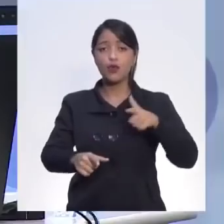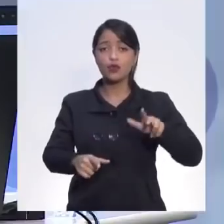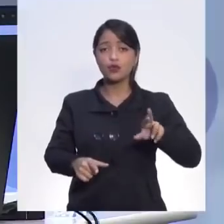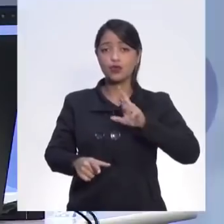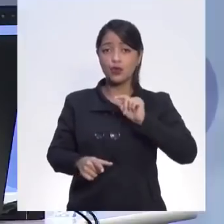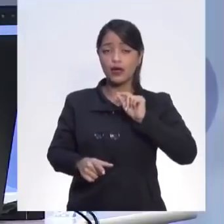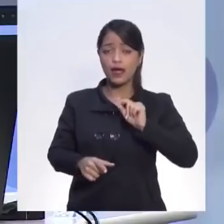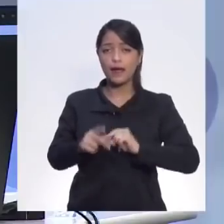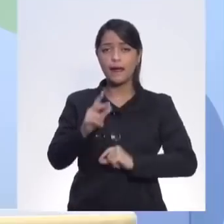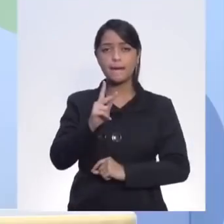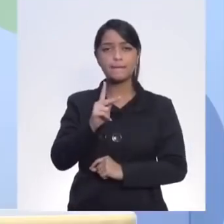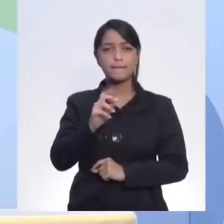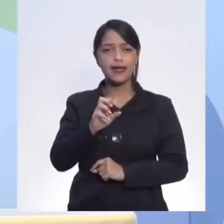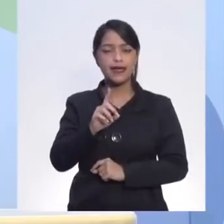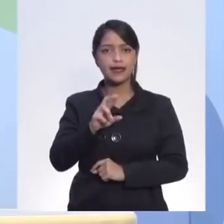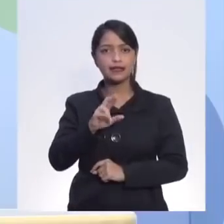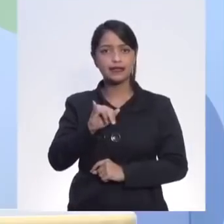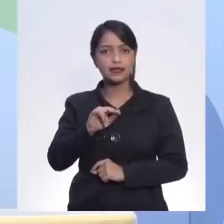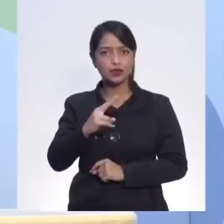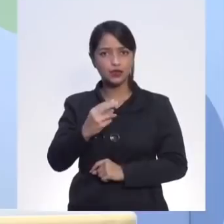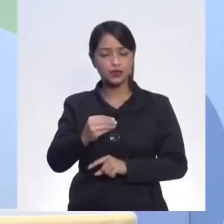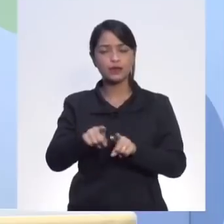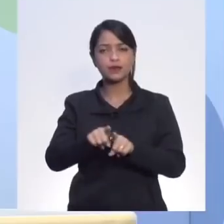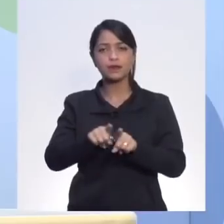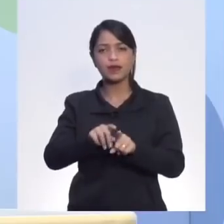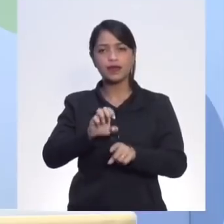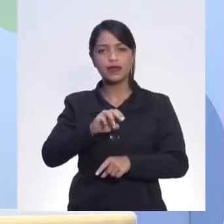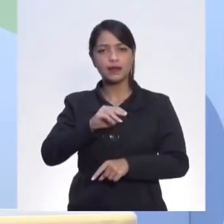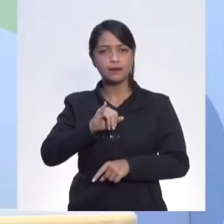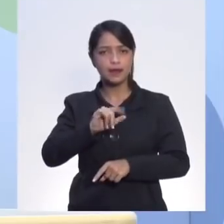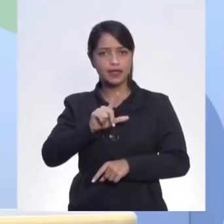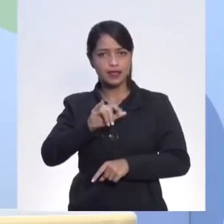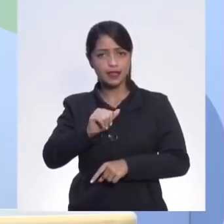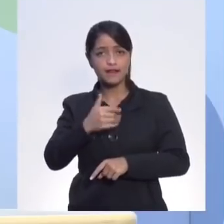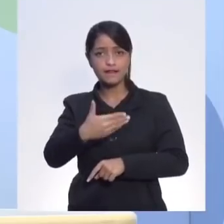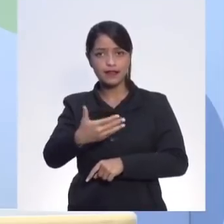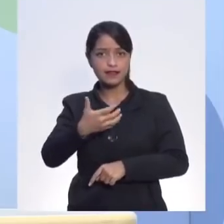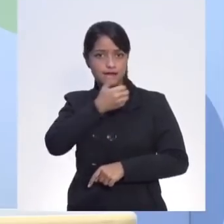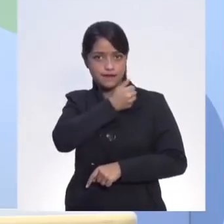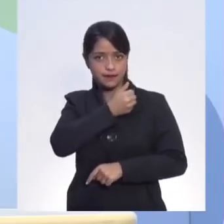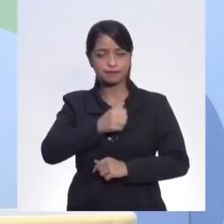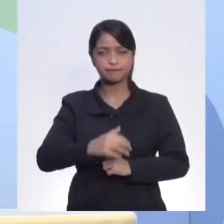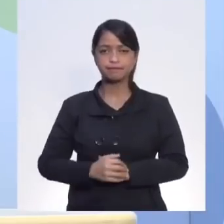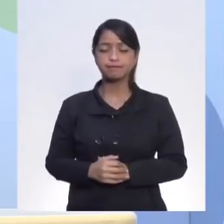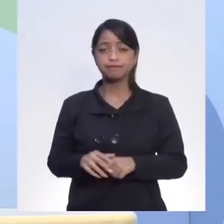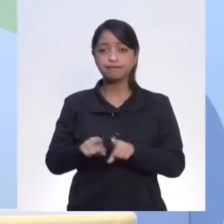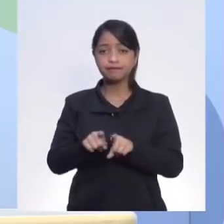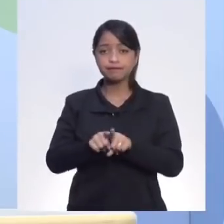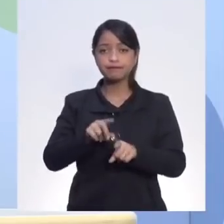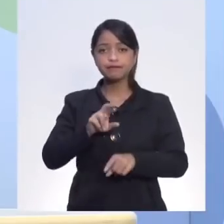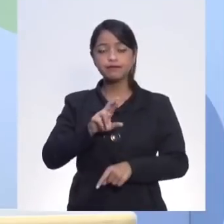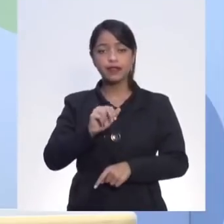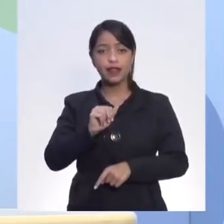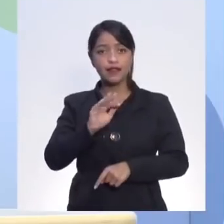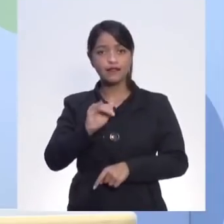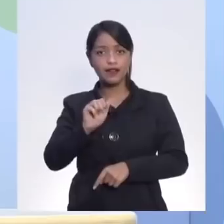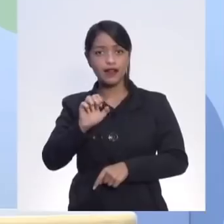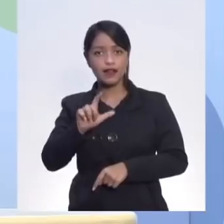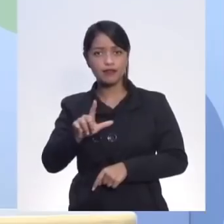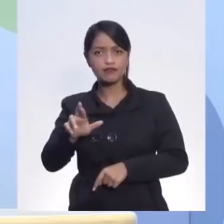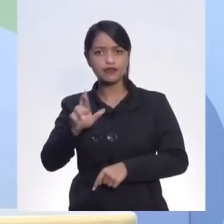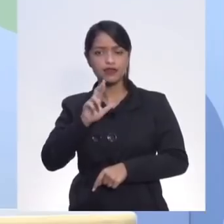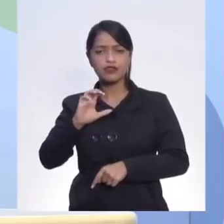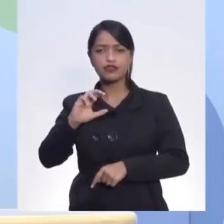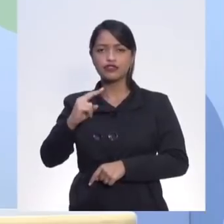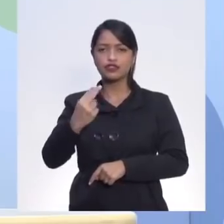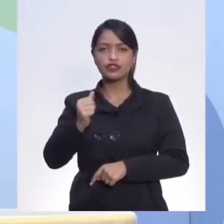esse aí chegou perto, né? Ana Carolina também, charada, enigmas e esfinge. Rafael, charadas, esfinge, enigmas, me responda